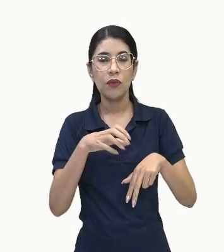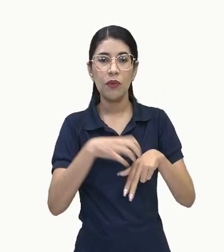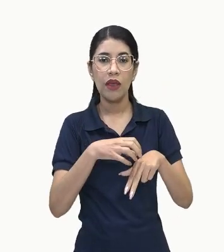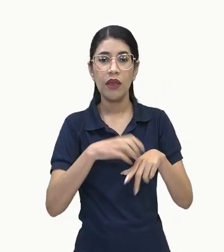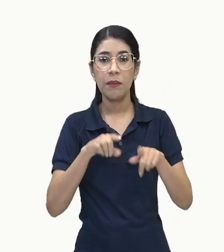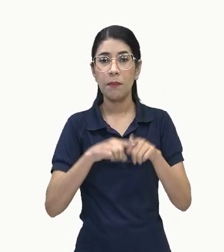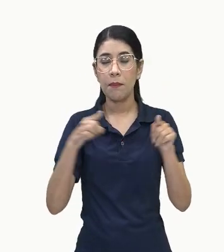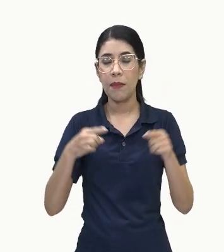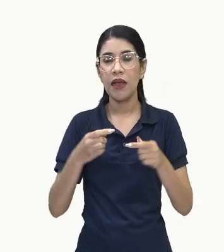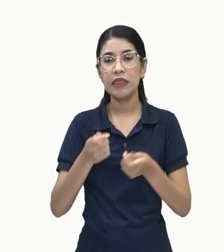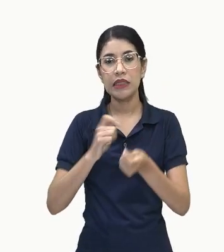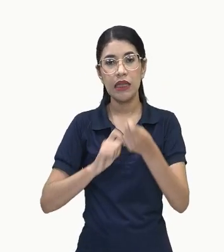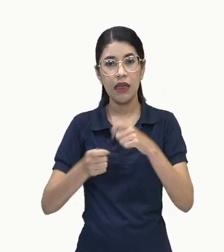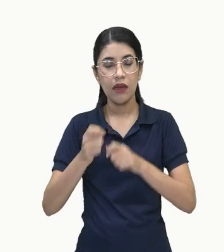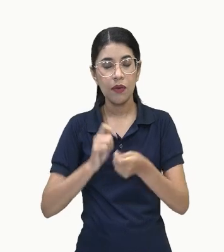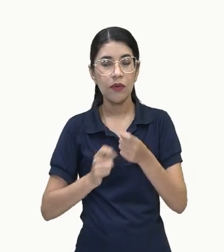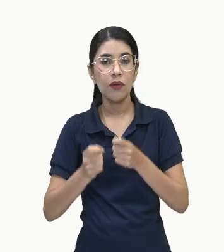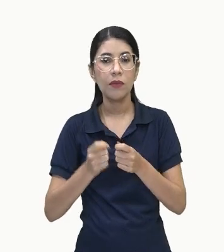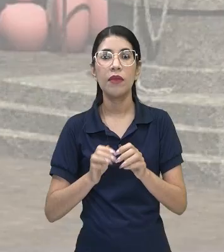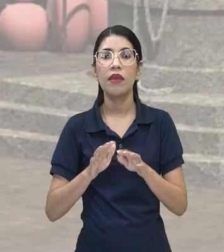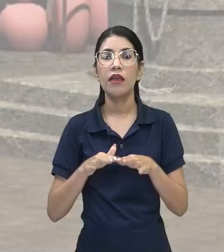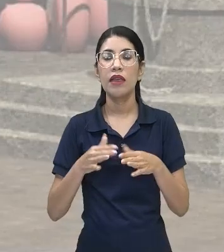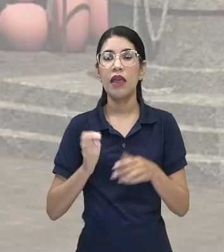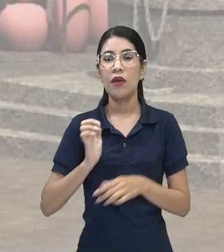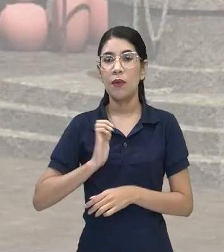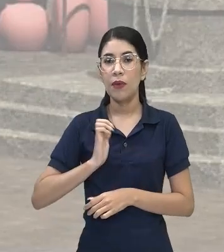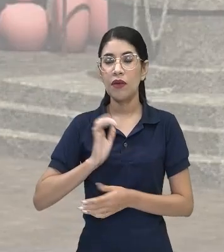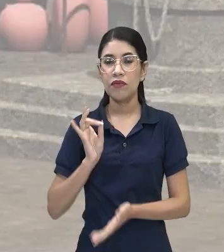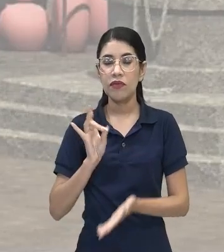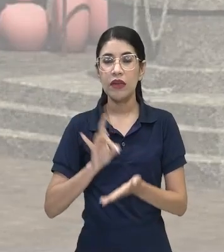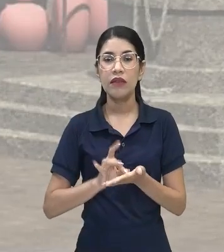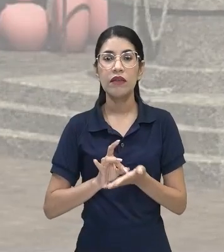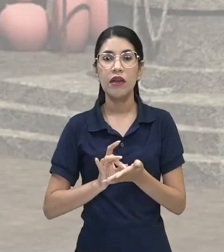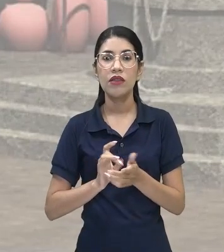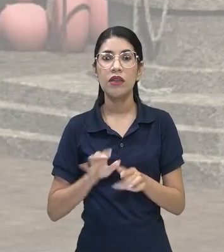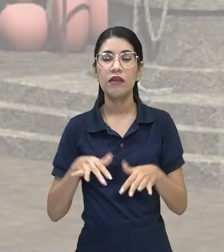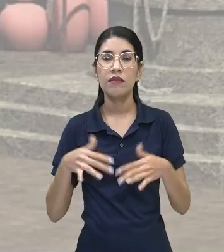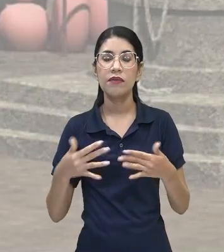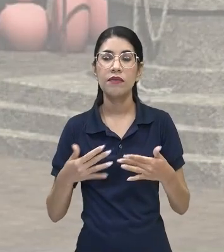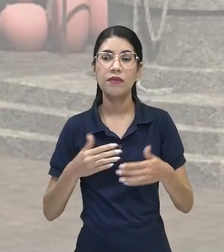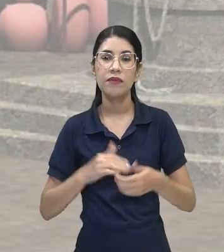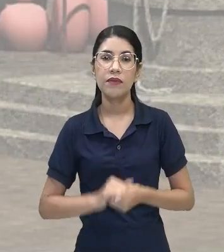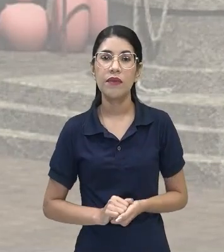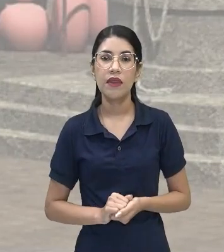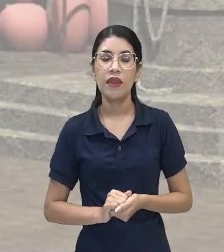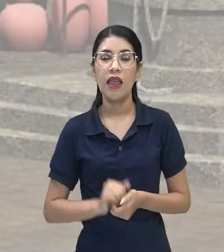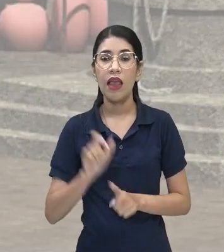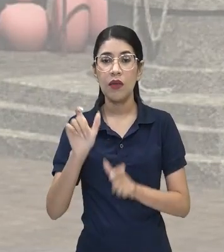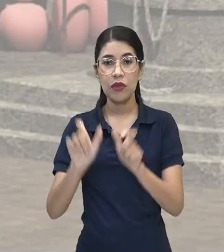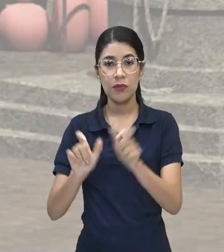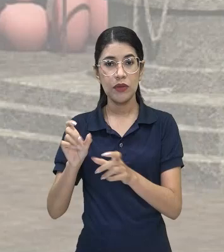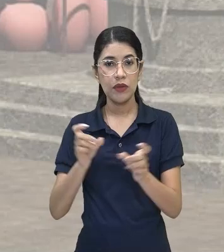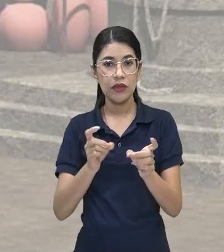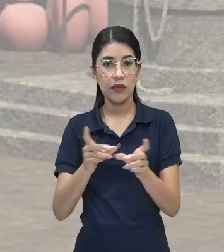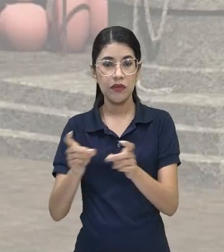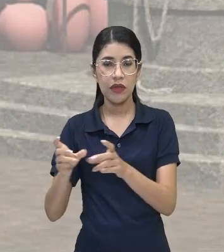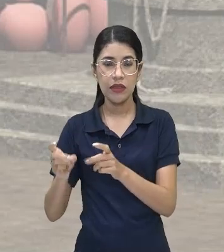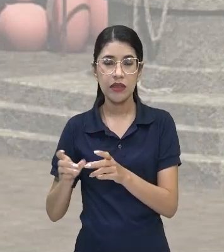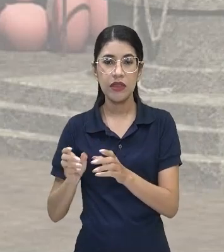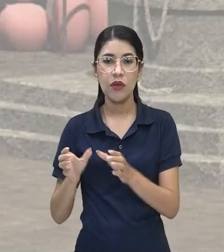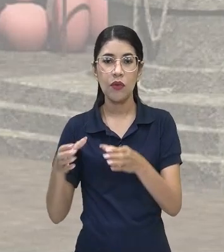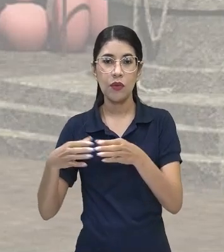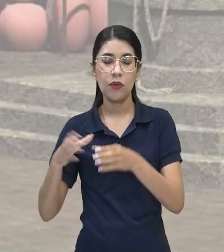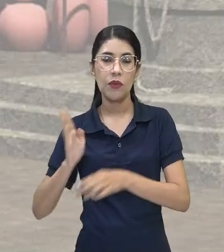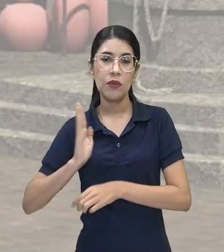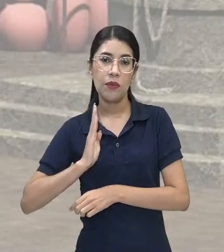poder econômico, ou seja, quem era rico de fato, quem tinha dinheiro de fato, eram os comerciantes, era a